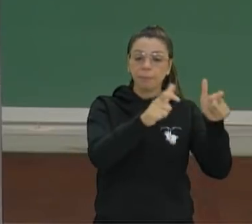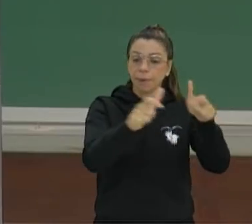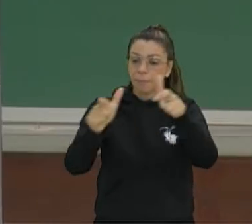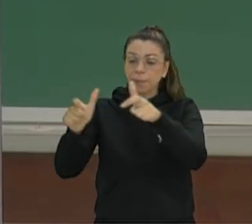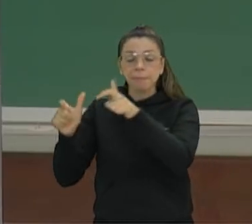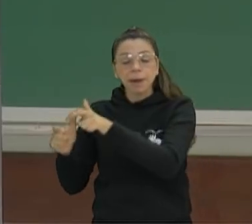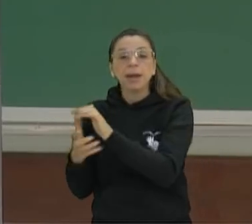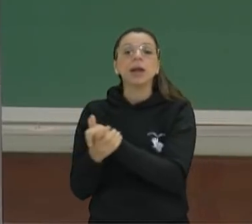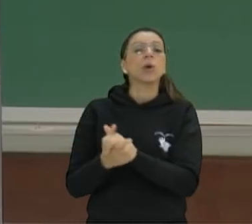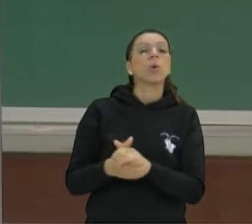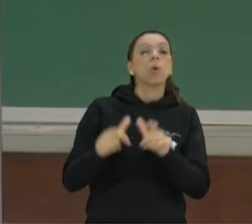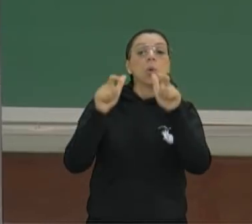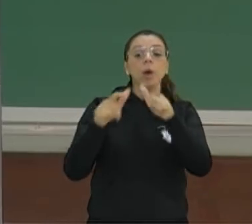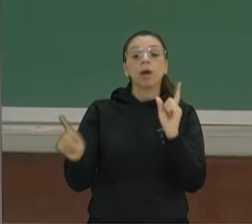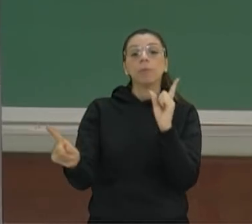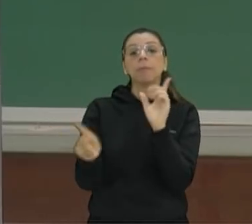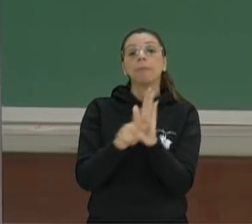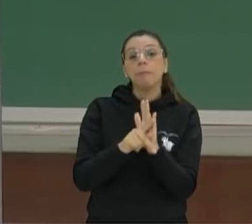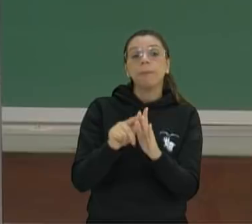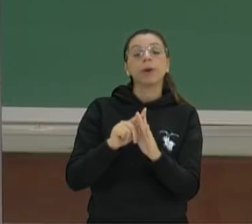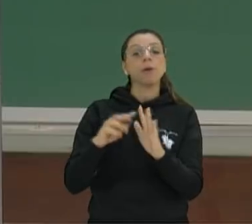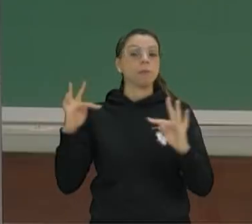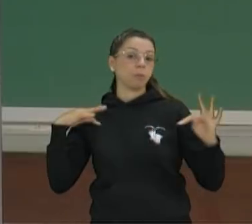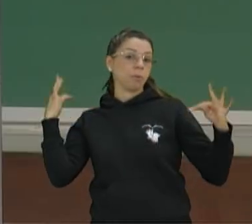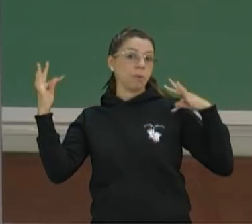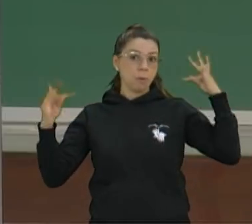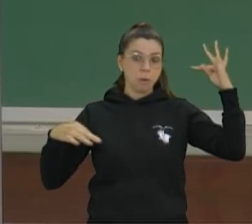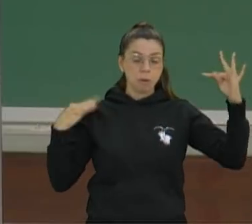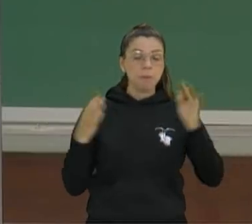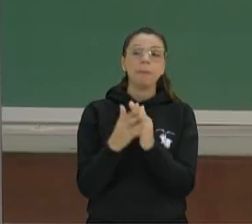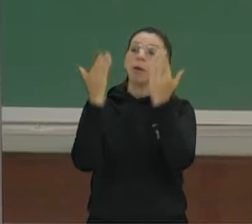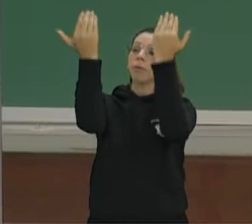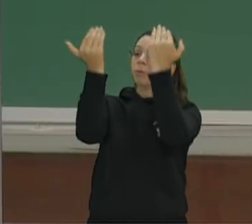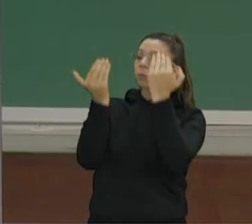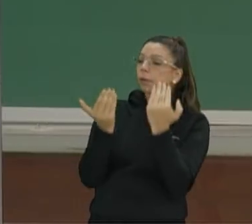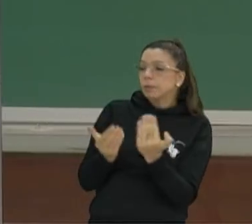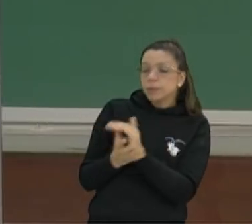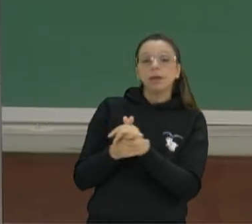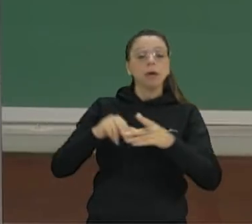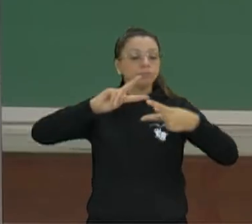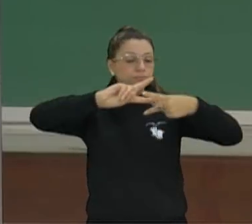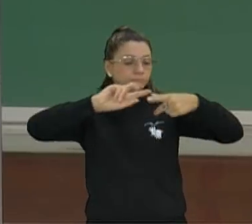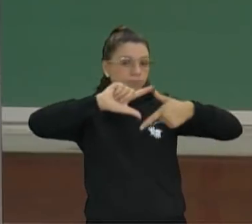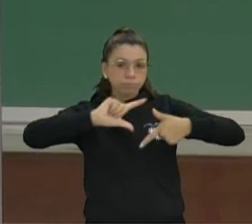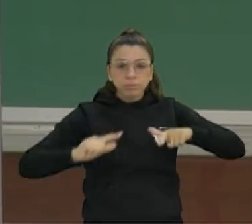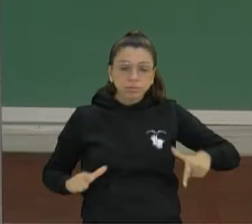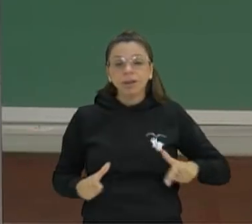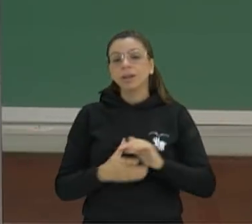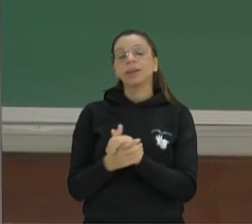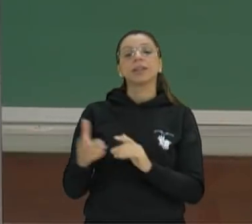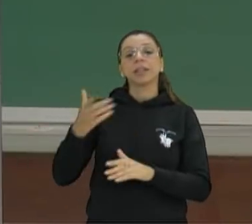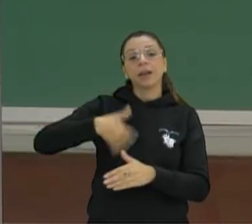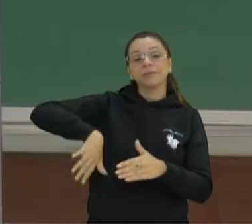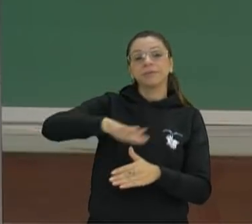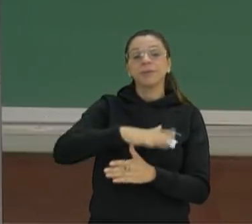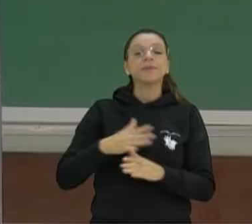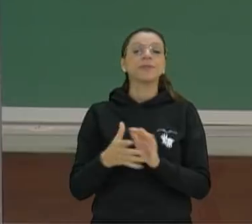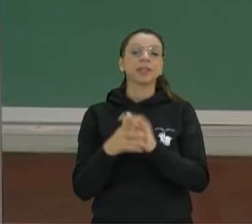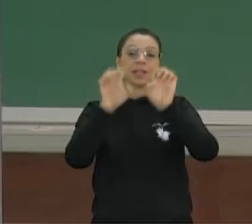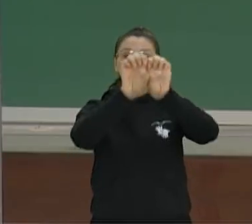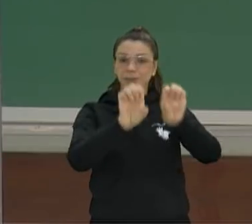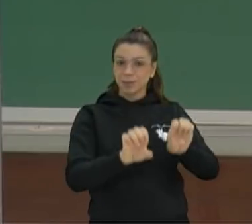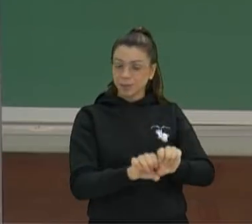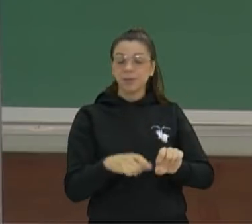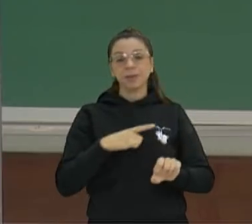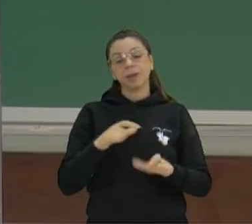de Curitiba, certo? Para analisar, para ver, para mostrar as formas geométricas que estão implicadas, que estão envolvidas nas estruturas, aí que